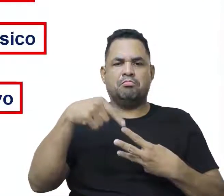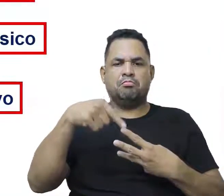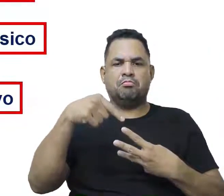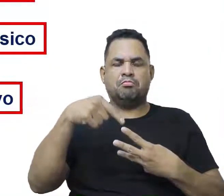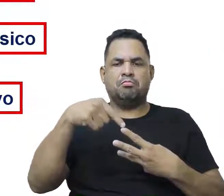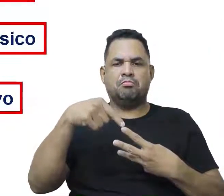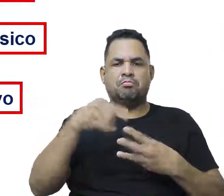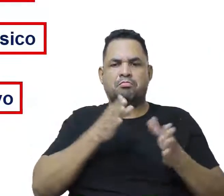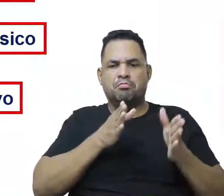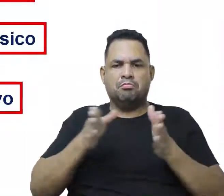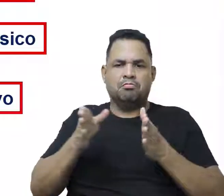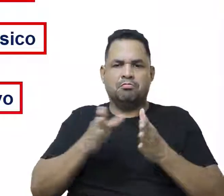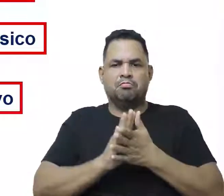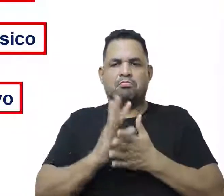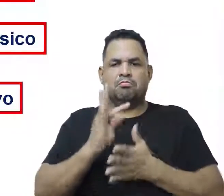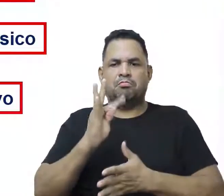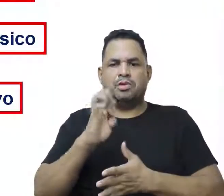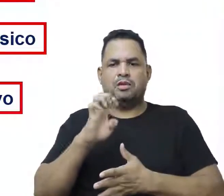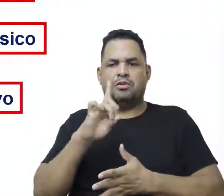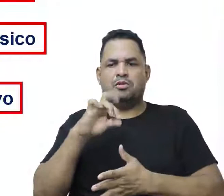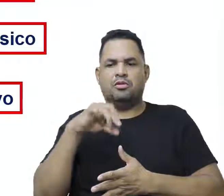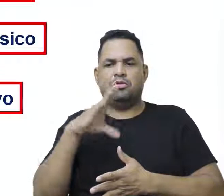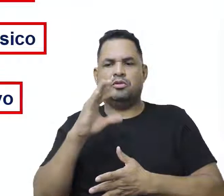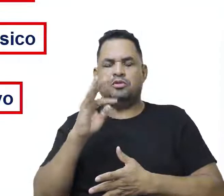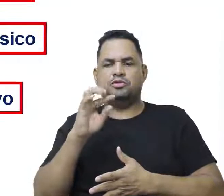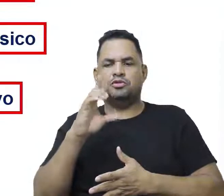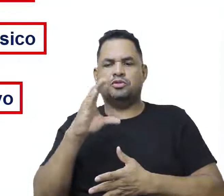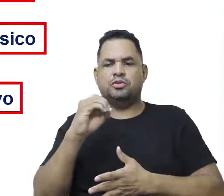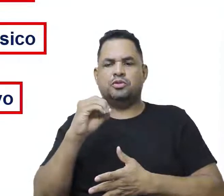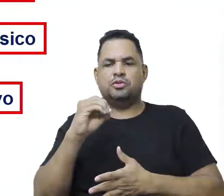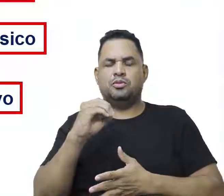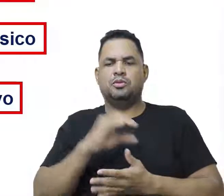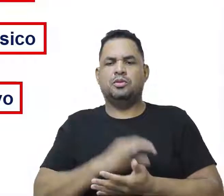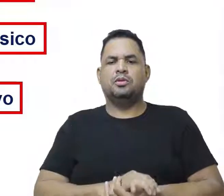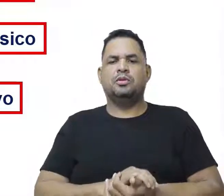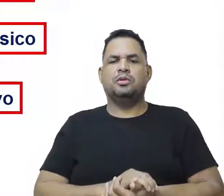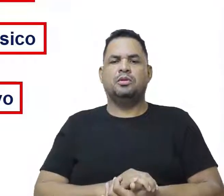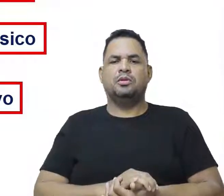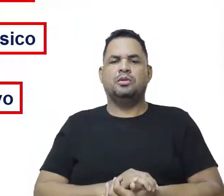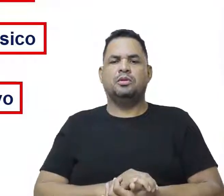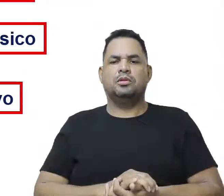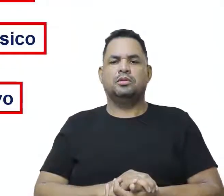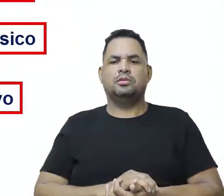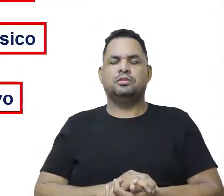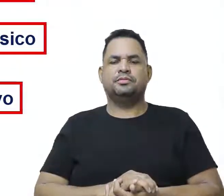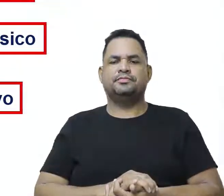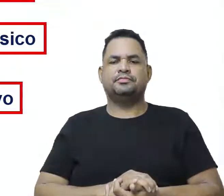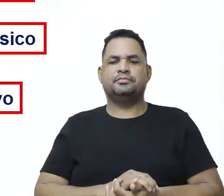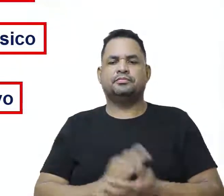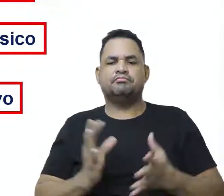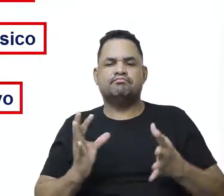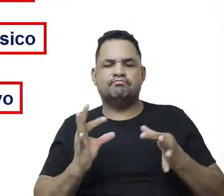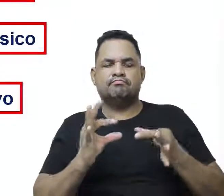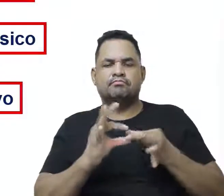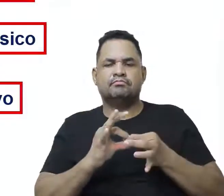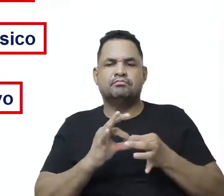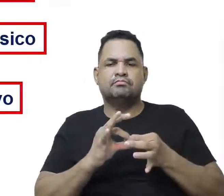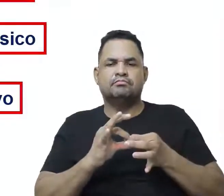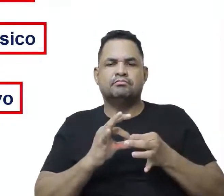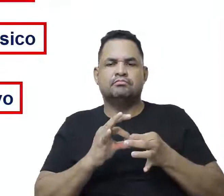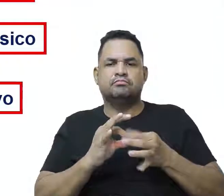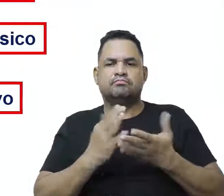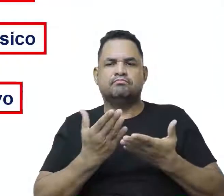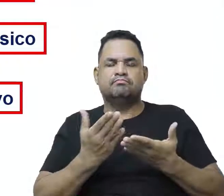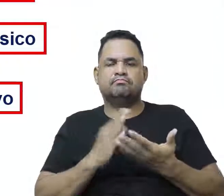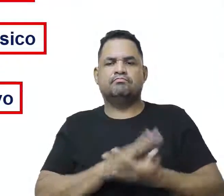é é é o teu Lógico né o primeiro estágio teológico é aquele ligado ali a